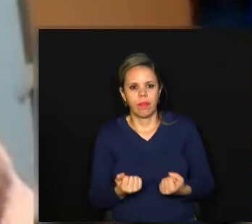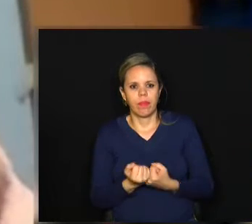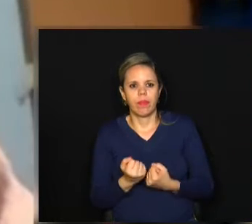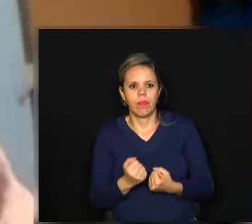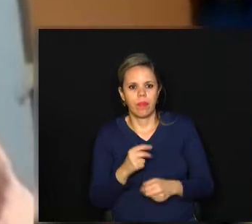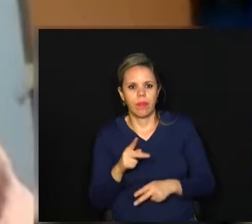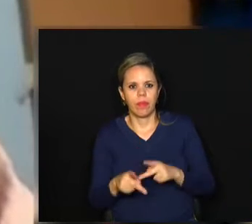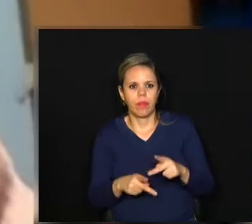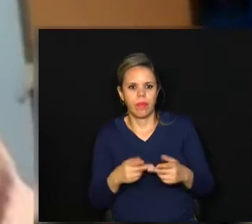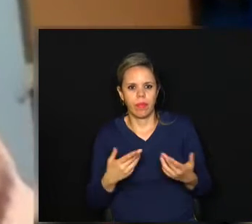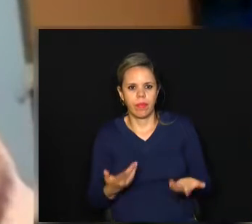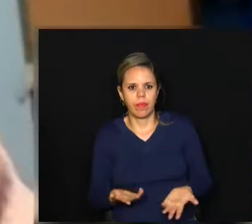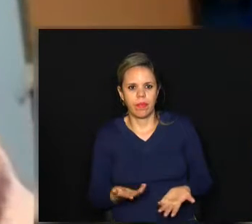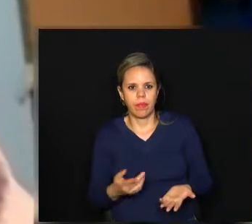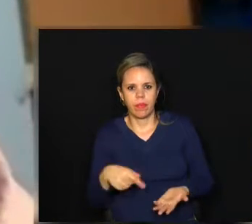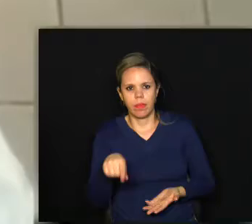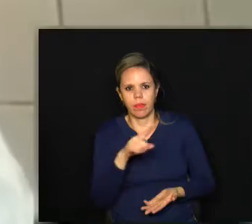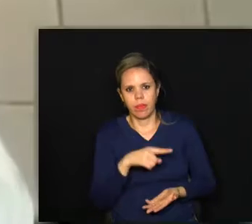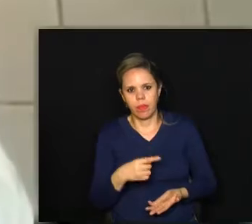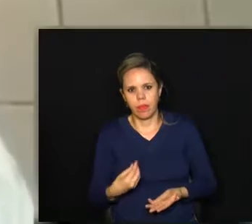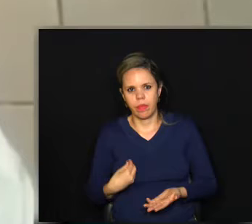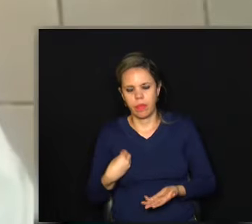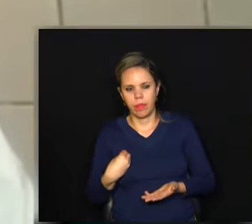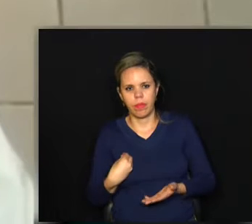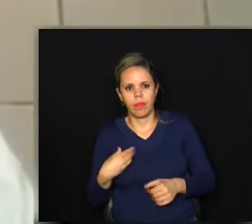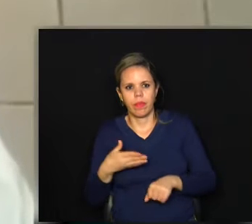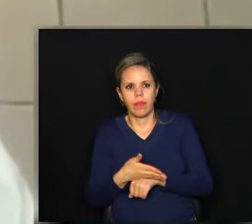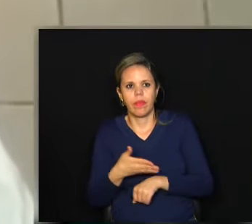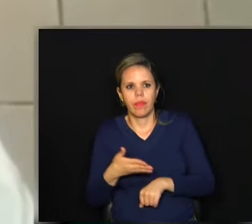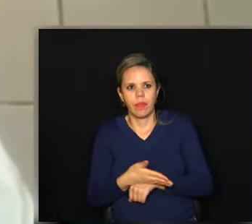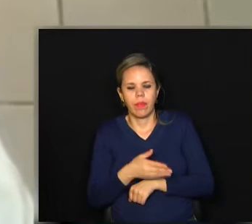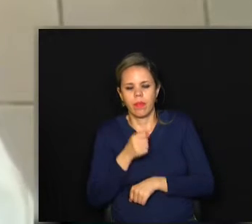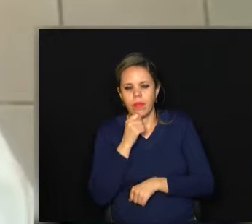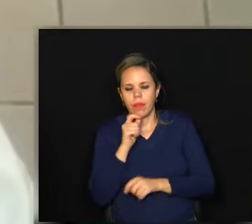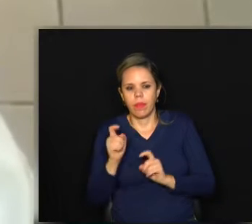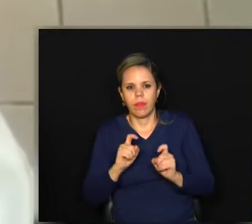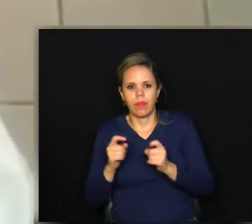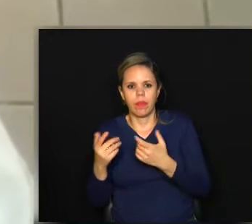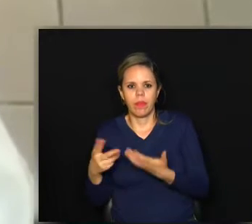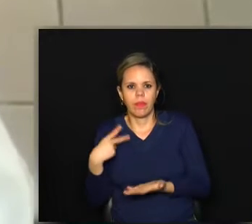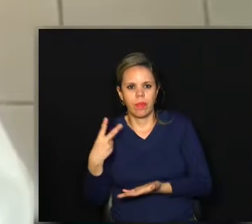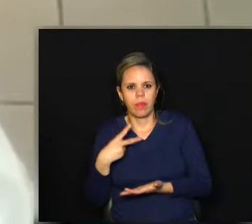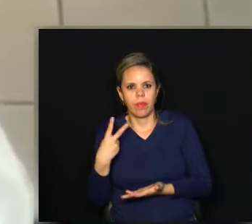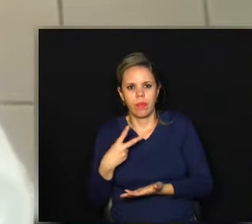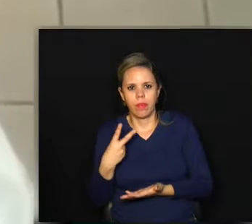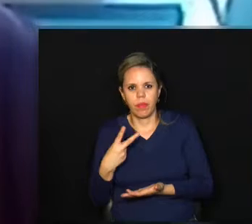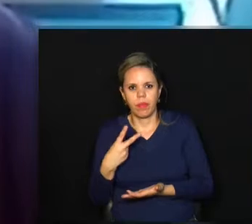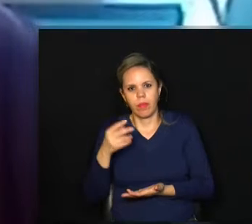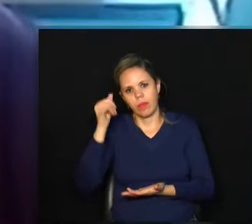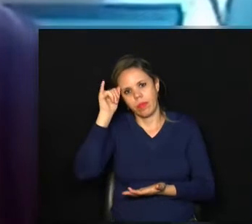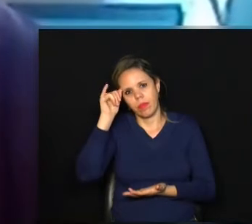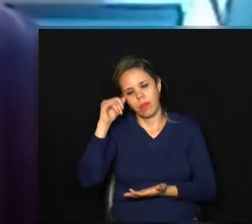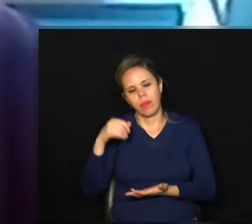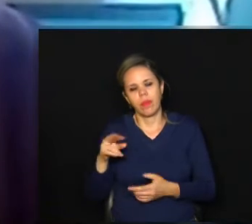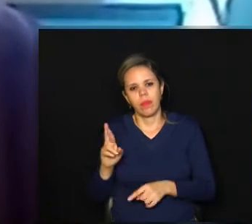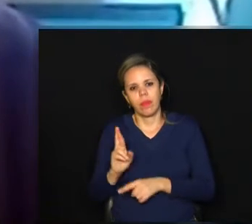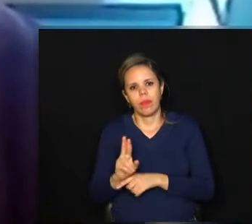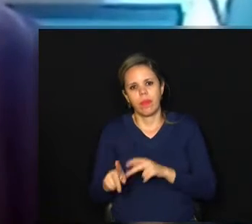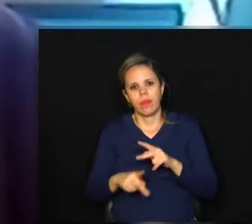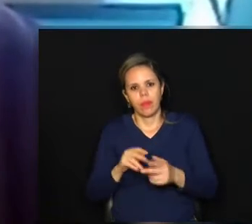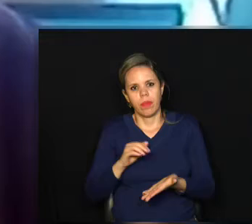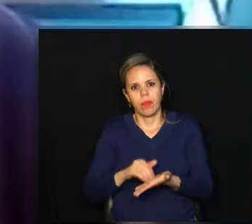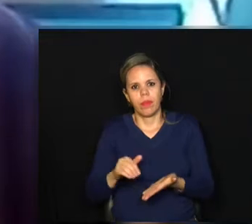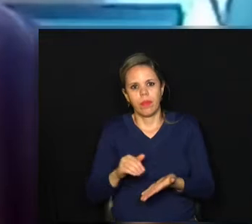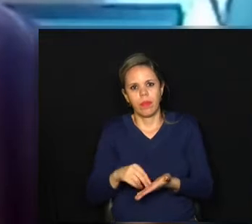por parte de vocês que estão aí. Participaram ainda da reunião o vereador Paulo Búfalo e representantes do gabinete